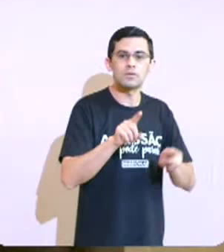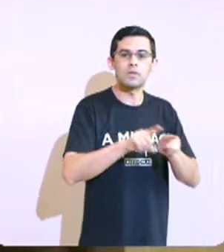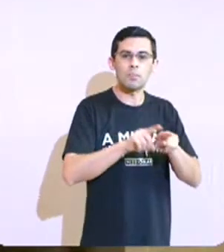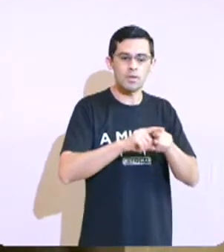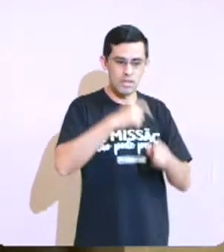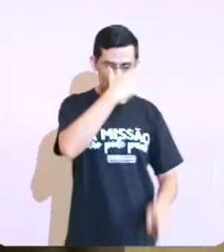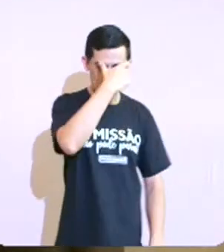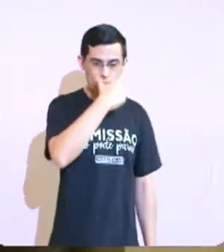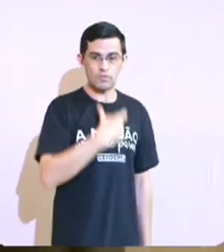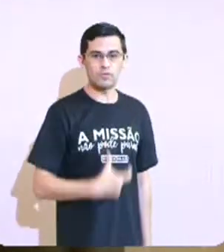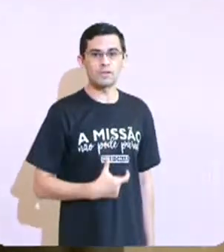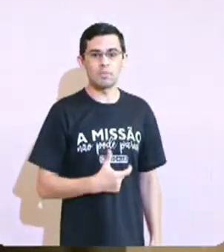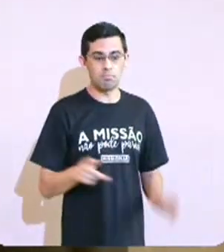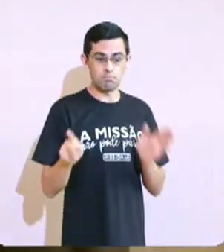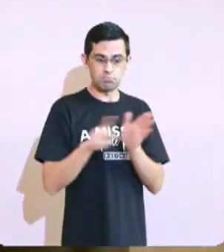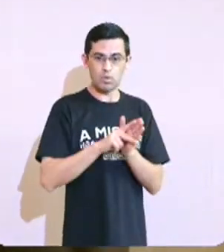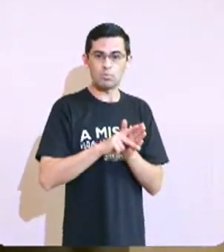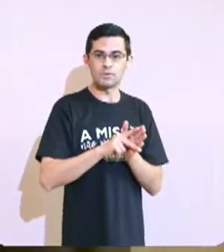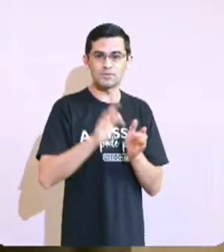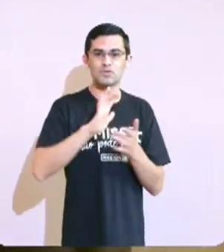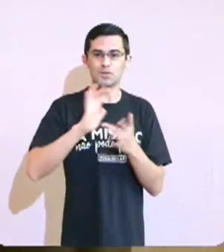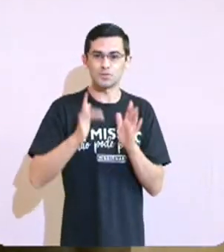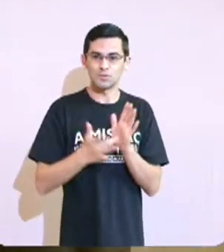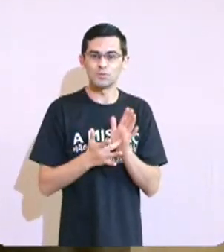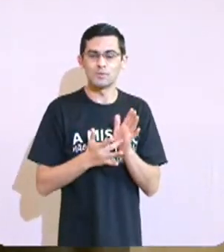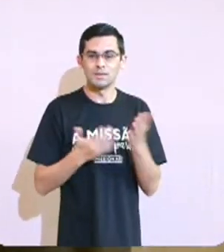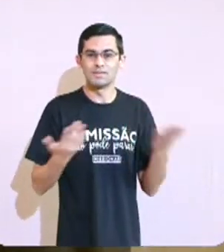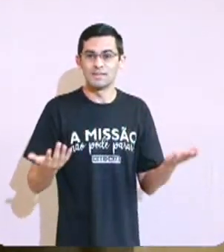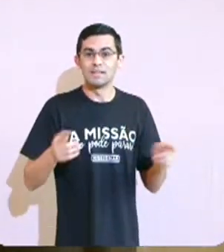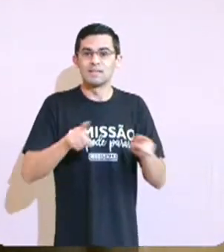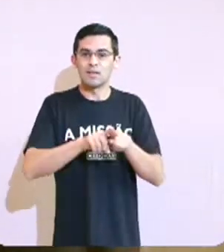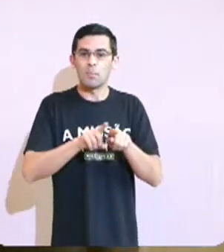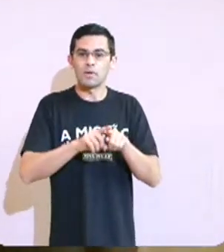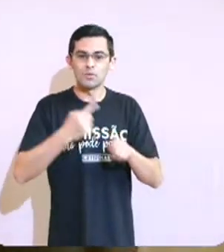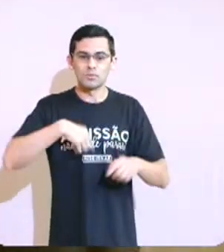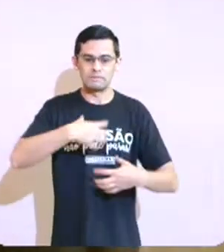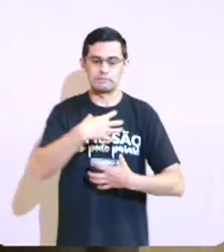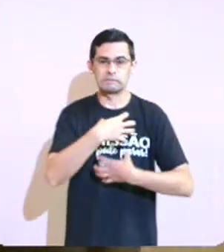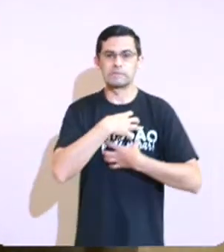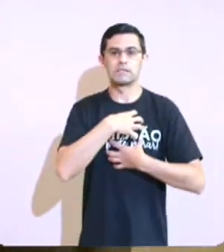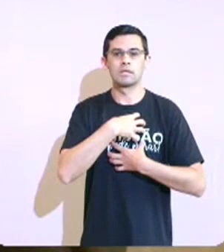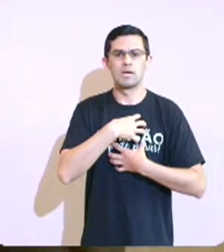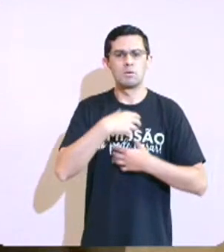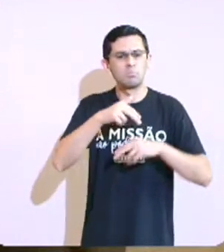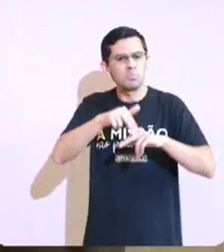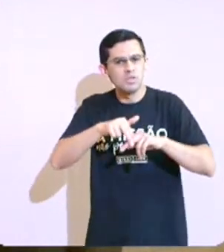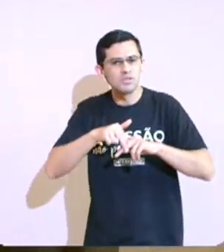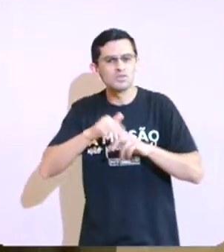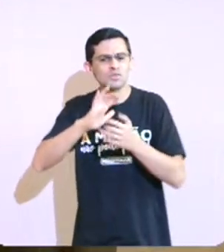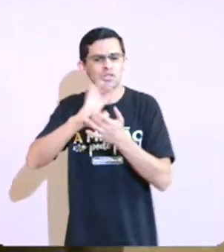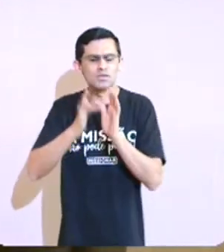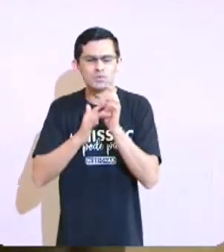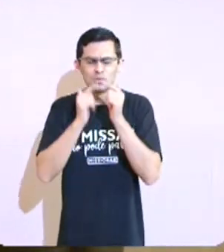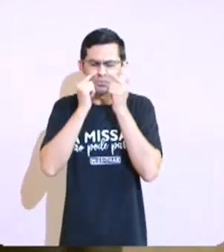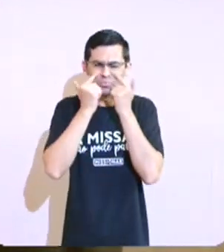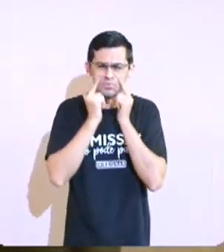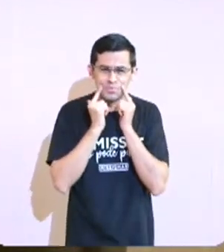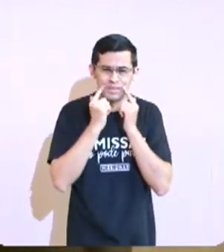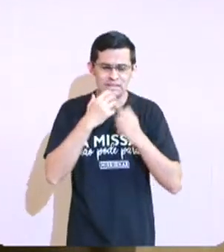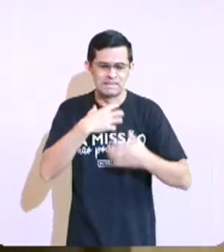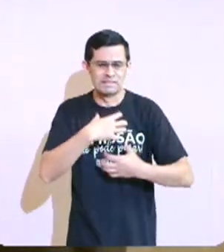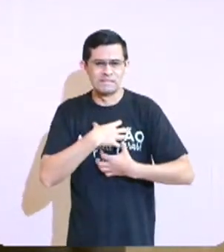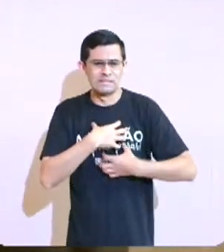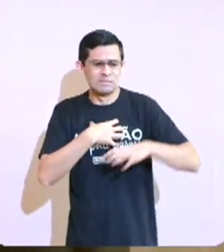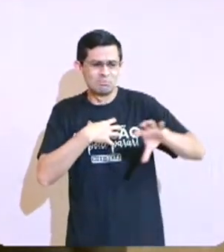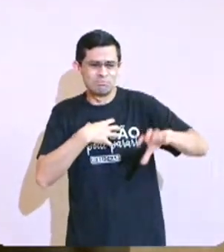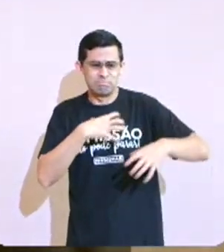das Escrituras visa a transformar os nossos sentimentos. Por isso que ele chorou, por isso que ele se compadecia,